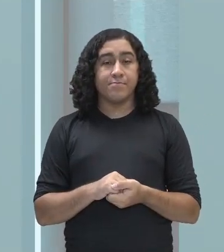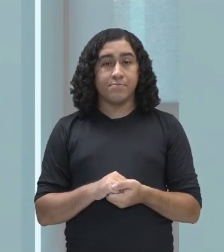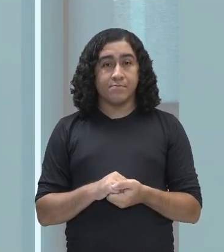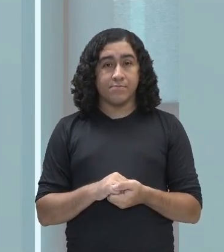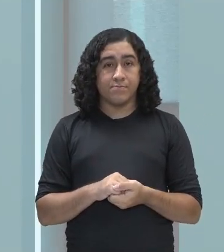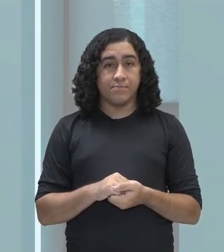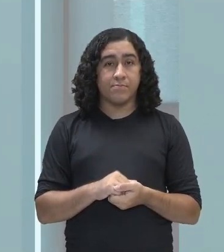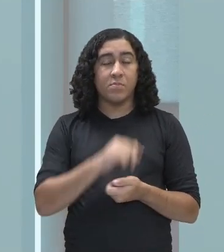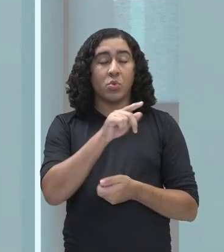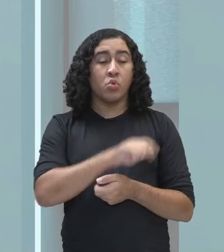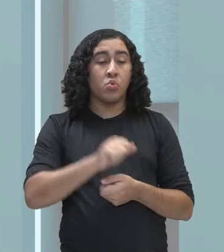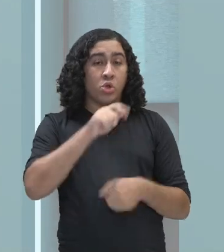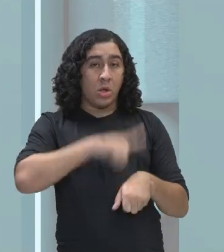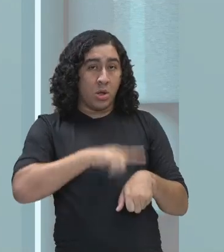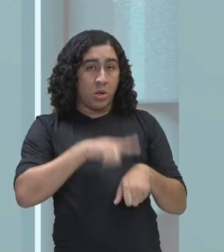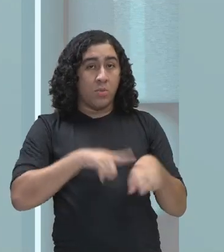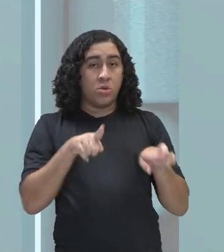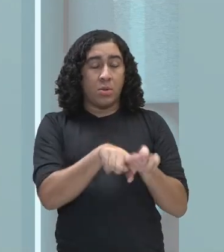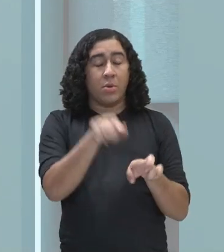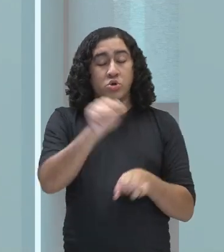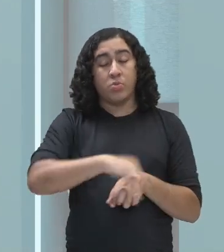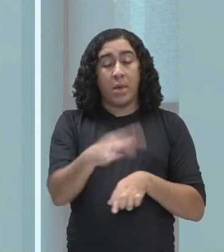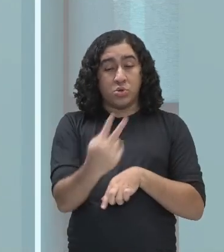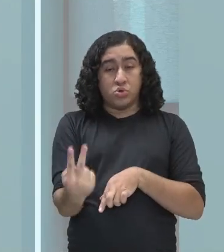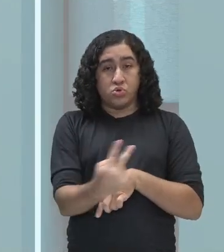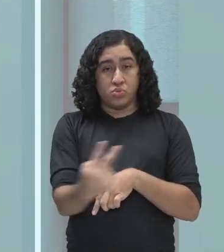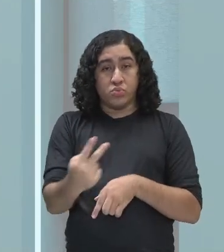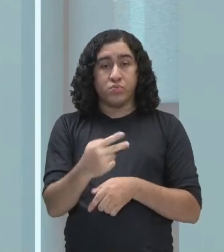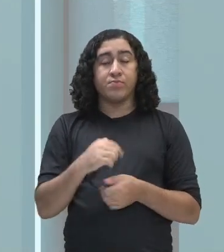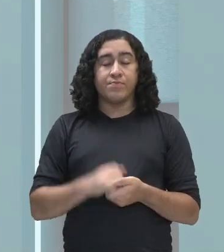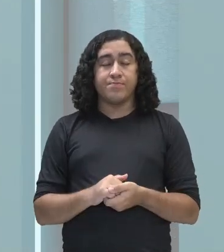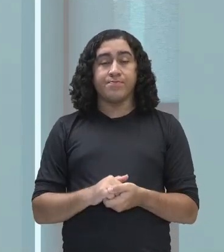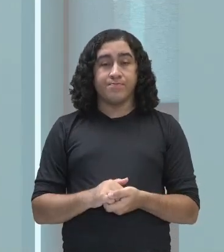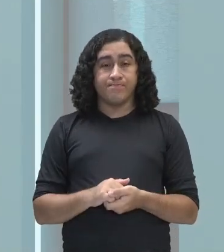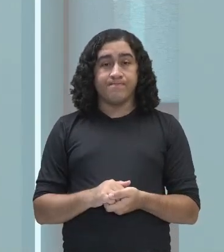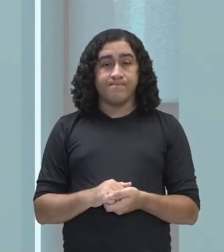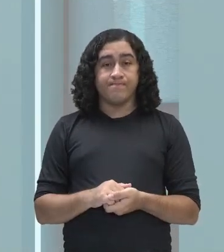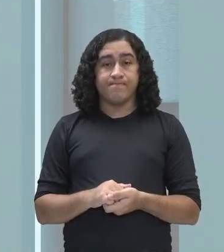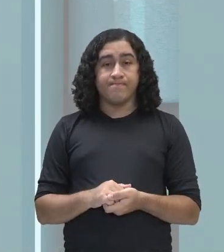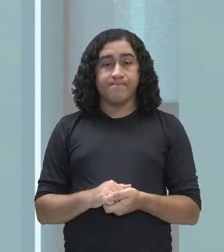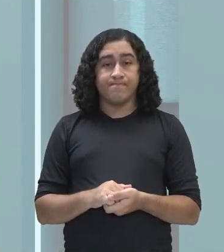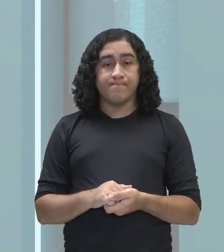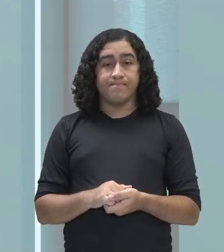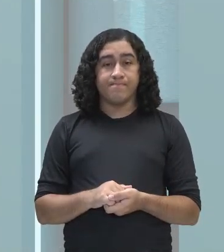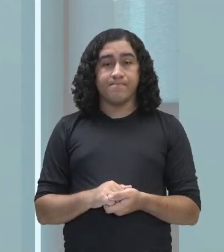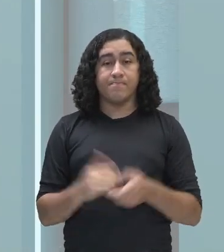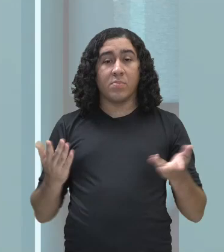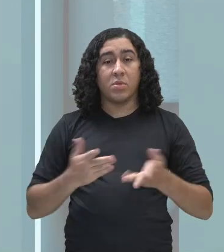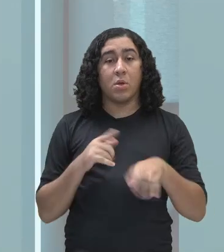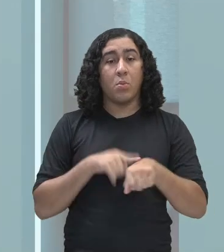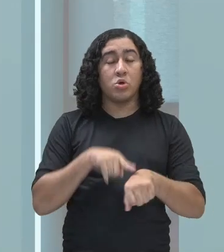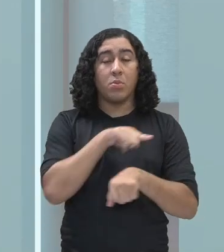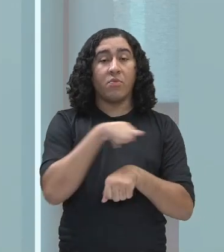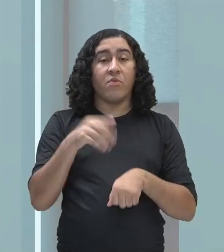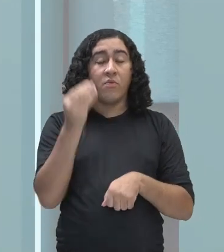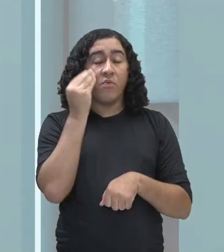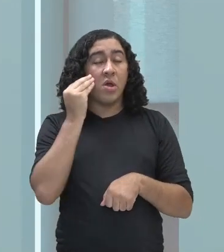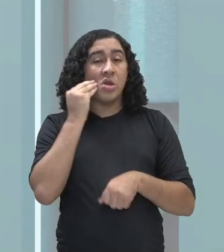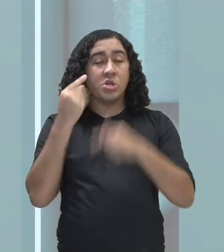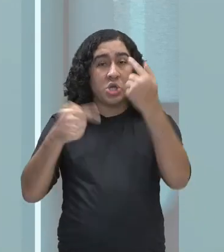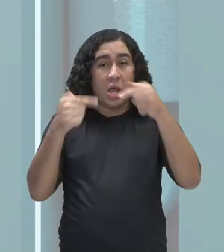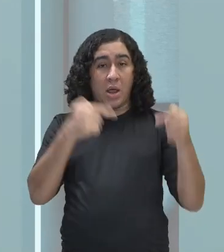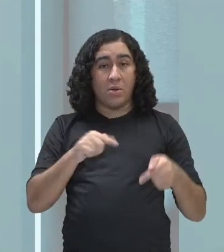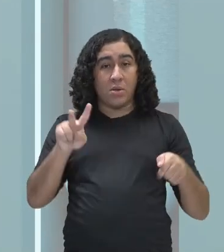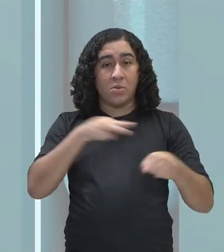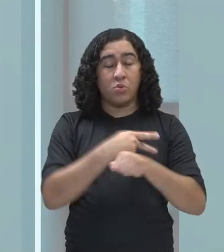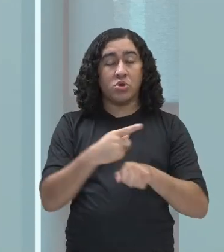tanto no tempo quanto a distância mesmo, tá bom? Vou mostrar para vocês agora um short dialogue e aí a gente tem